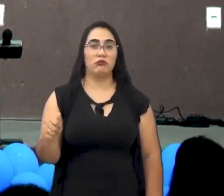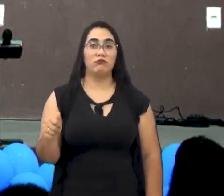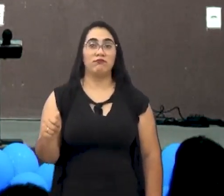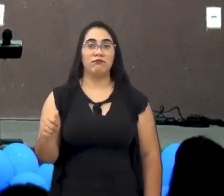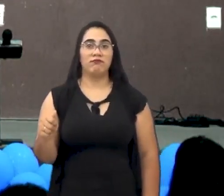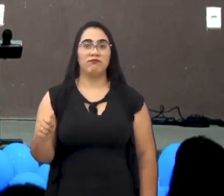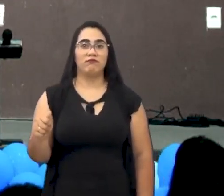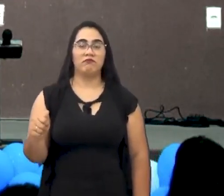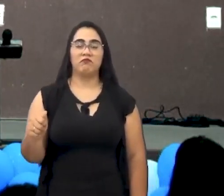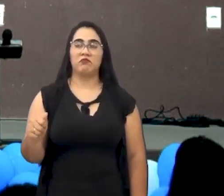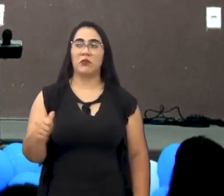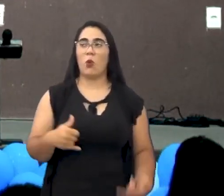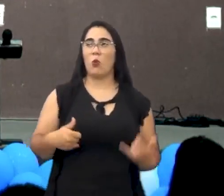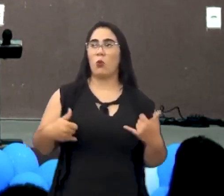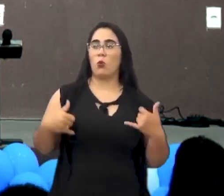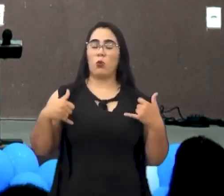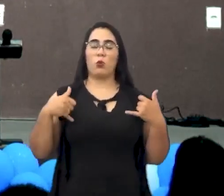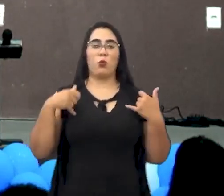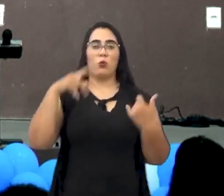cheios de si,